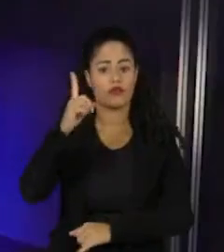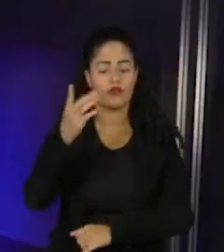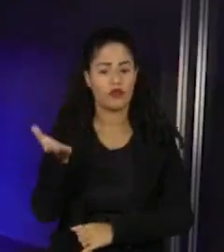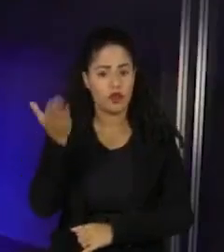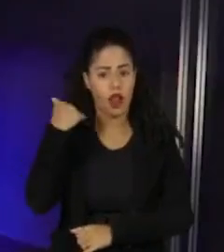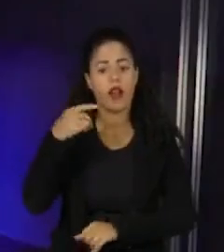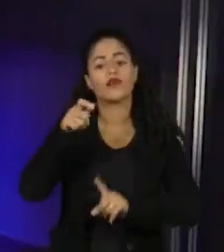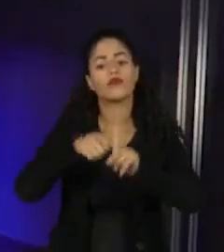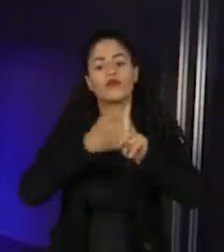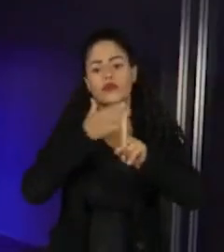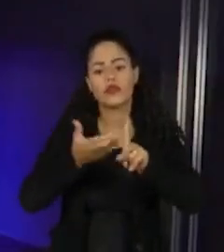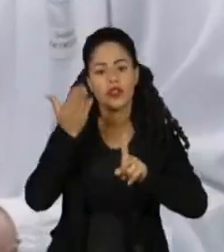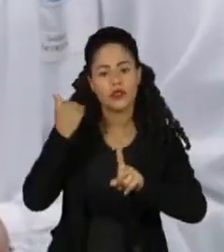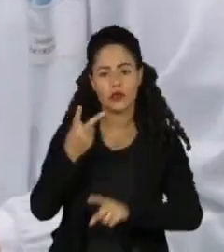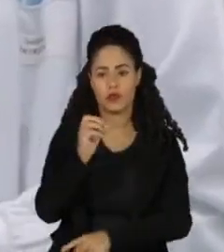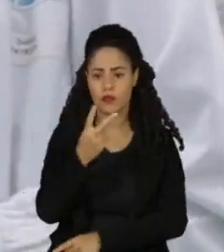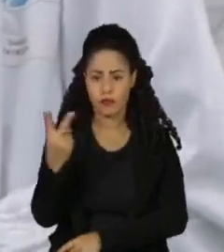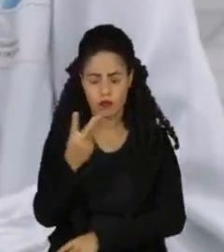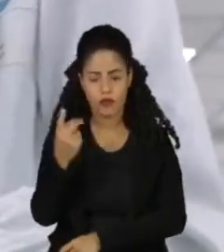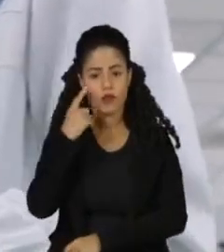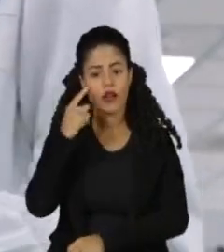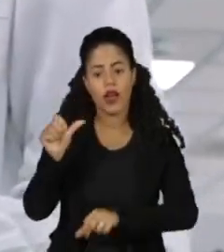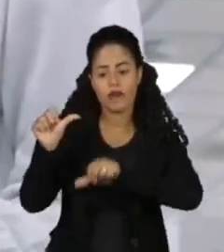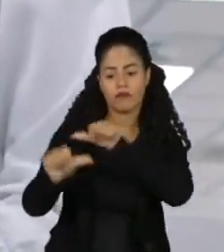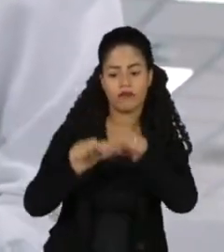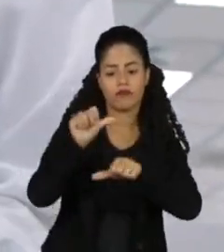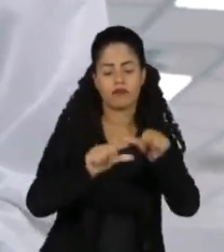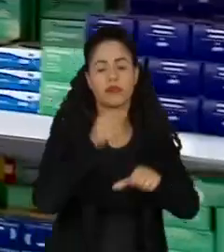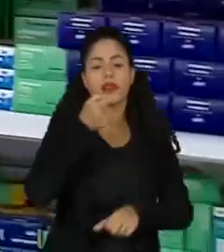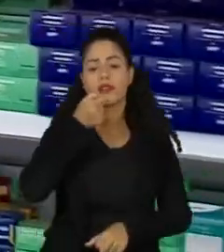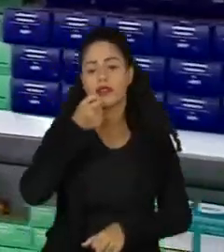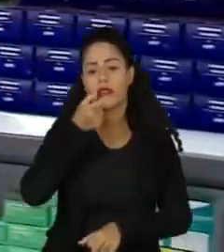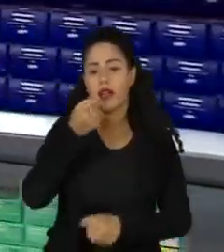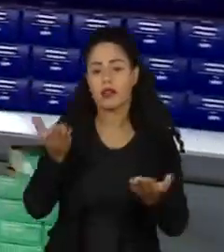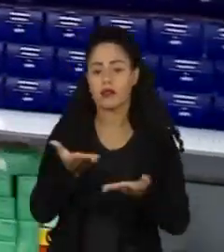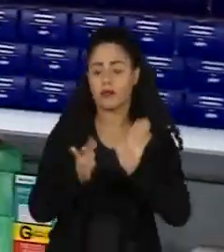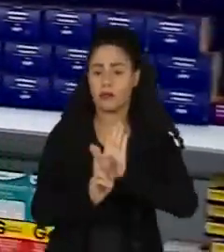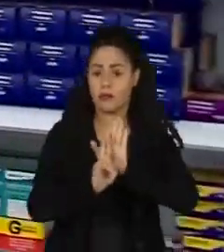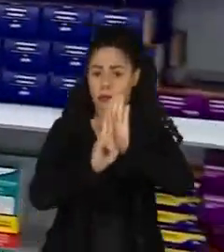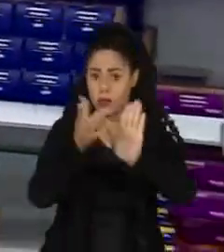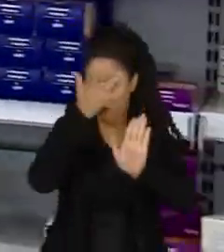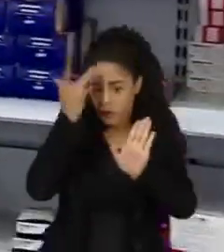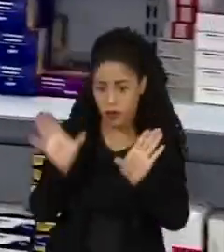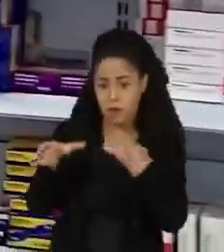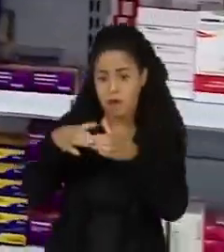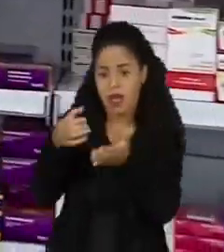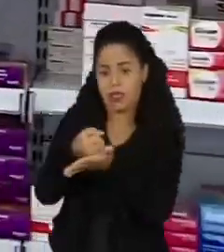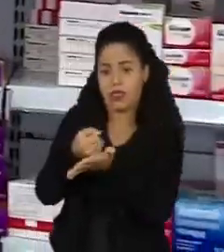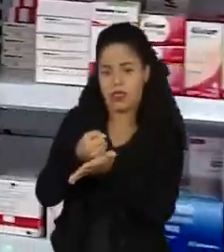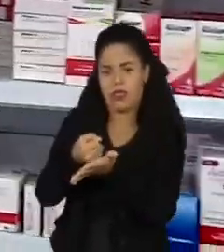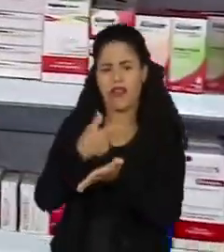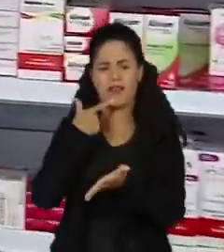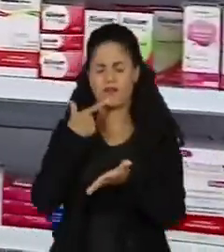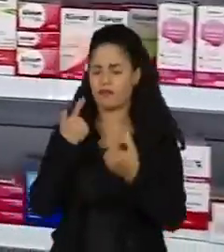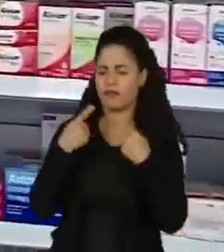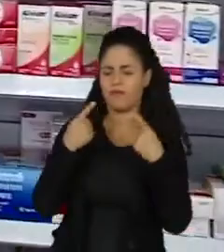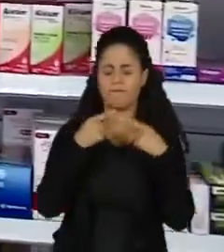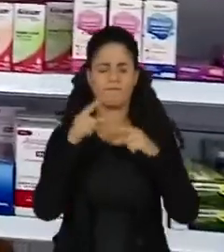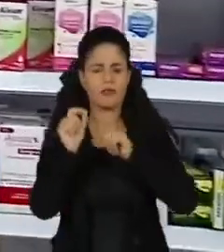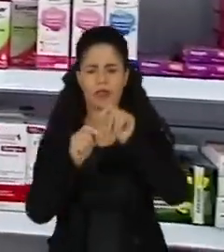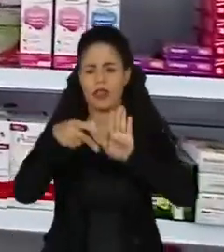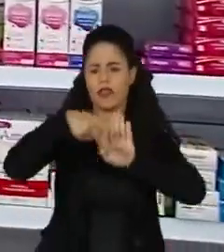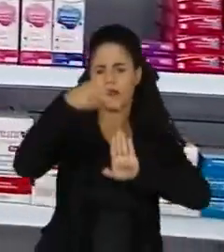2022 que mudou a referência para a tributação dos medicamentos representantes dos farmacêuticos questionam essa portaria